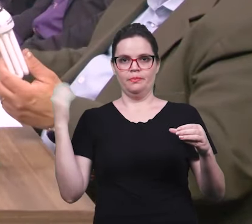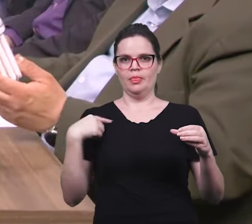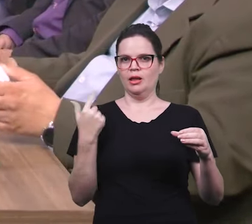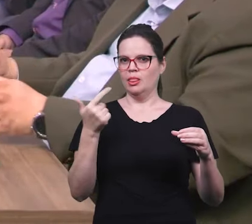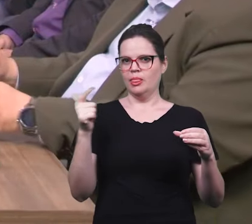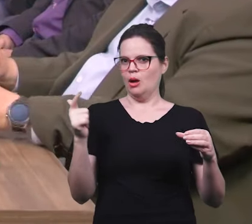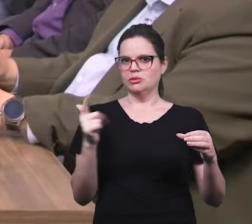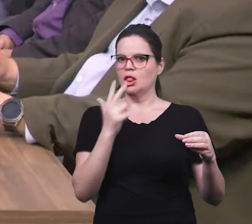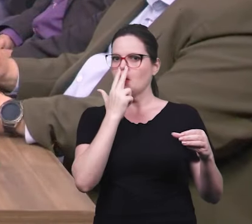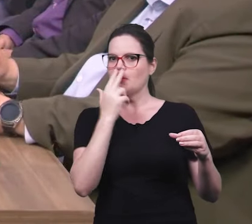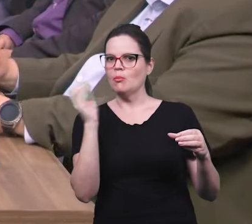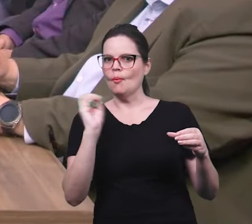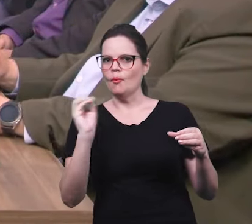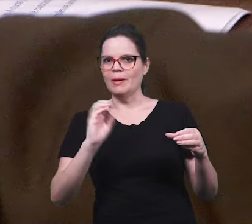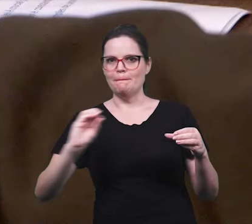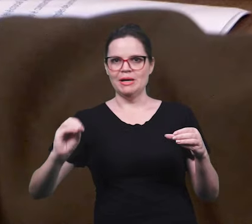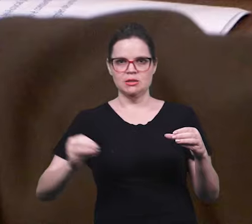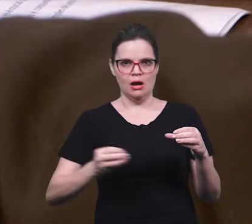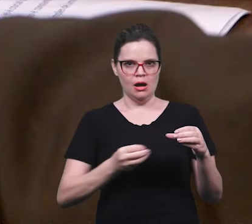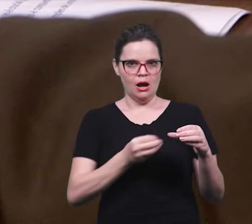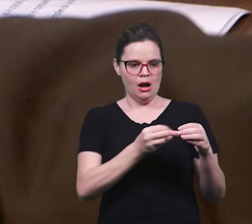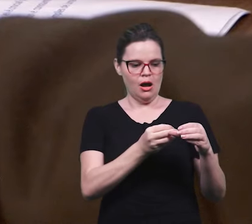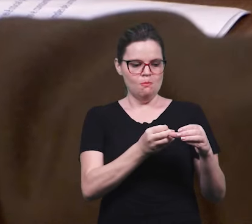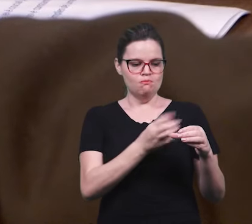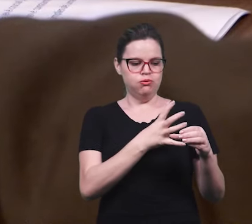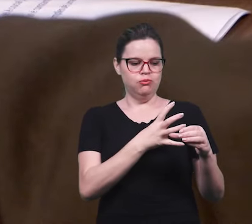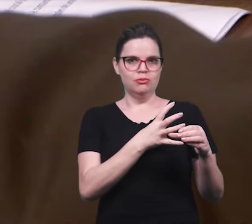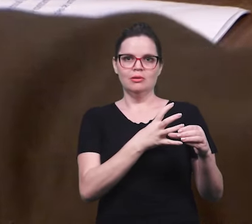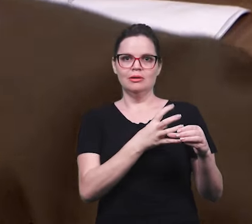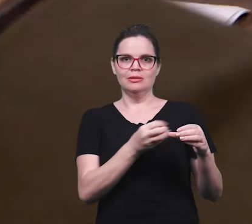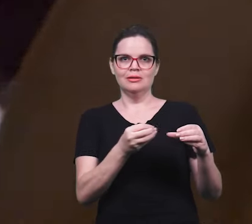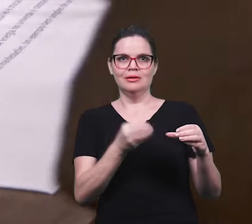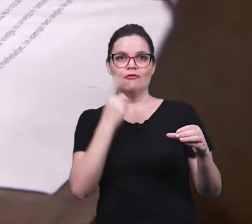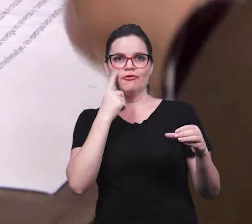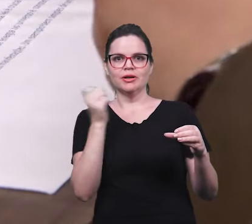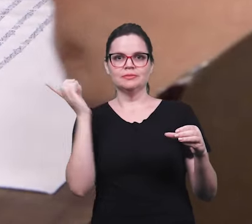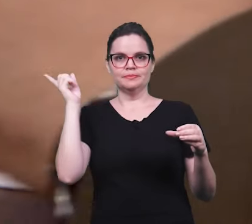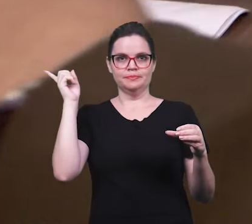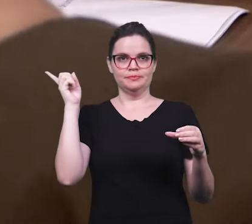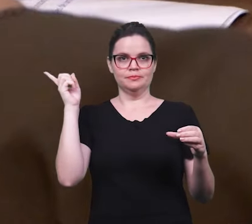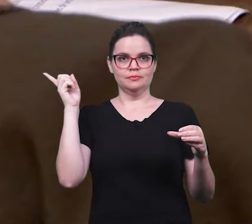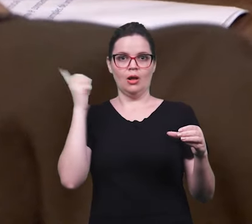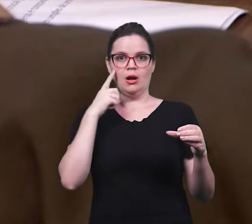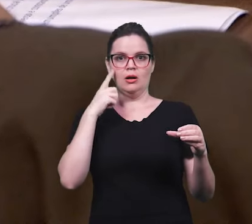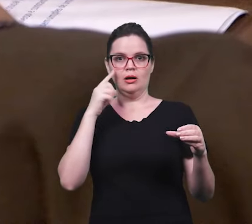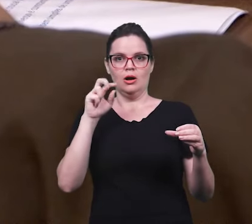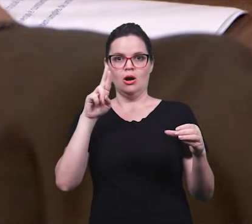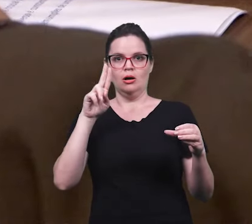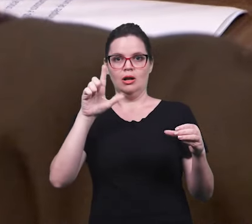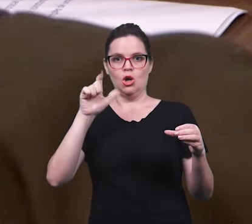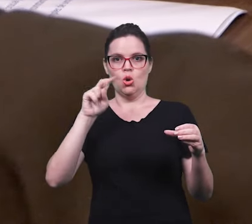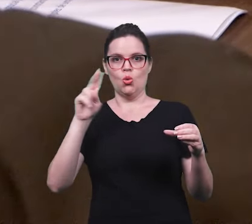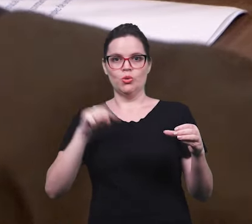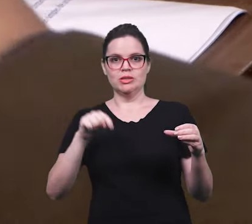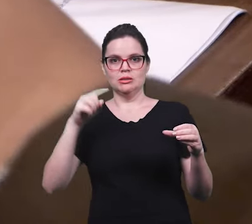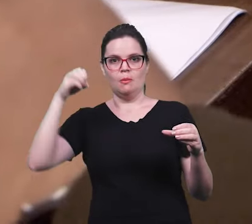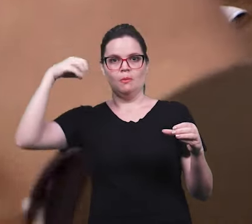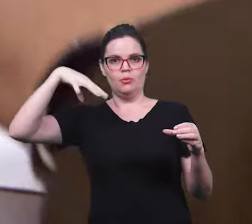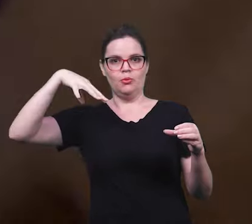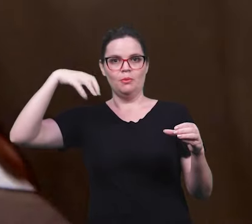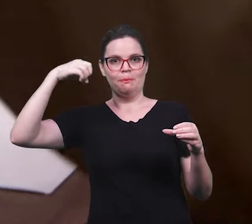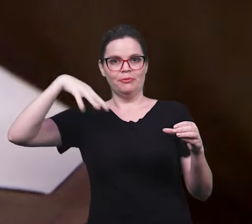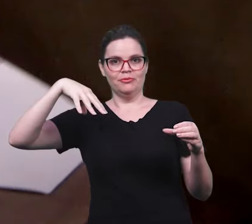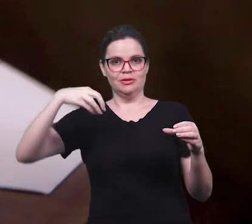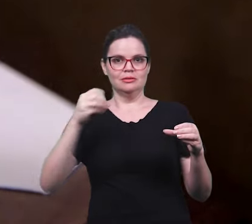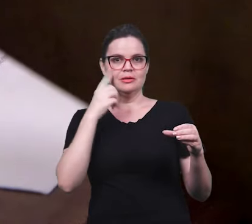lugar nenhum e ao contato aqui com o campo eletromagnético, ela vai e acende. Por quê? Porque o